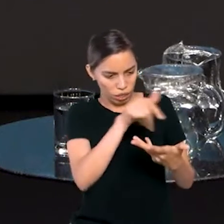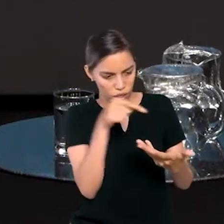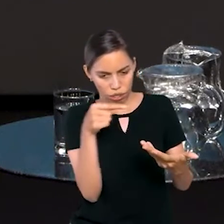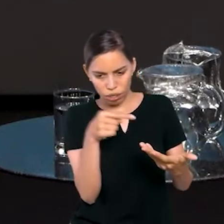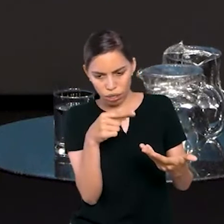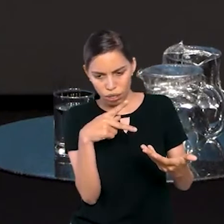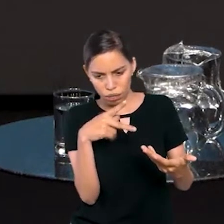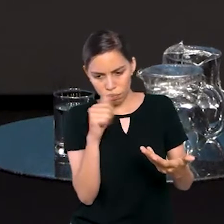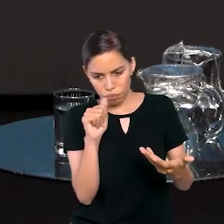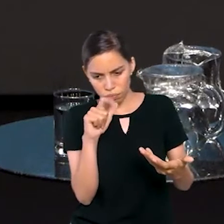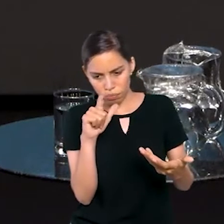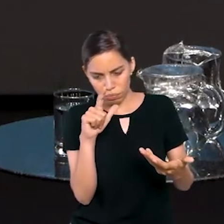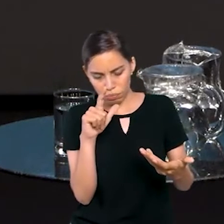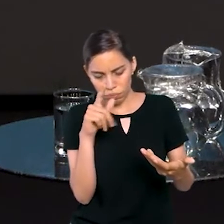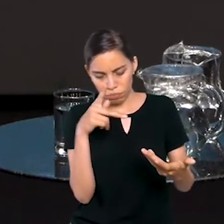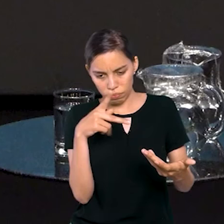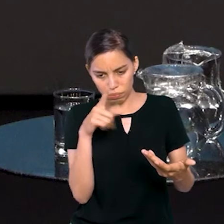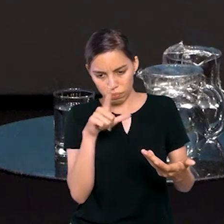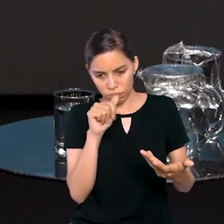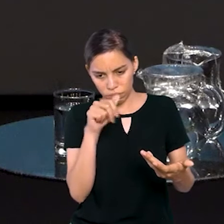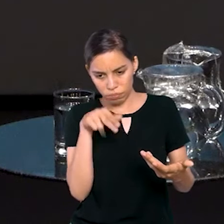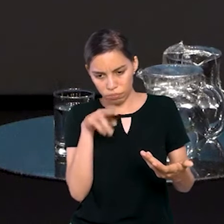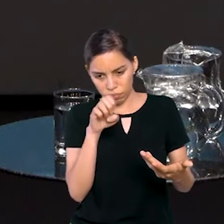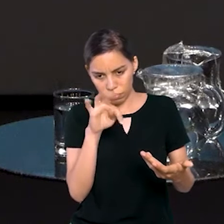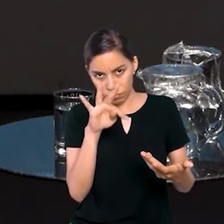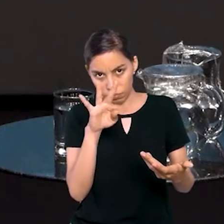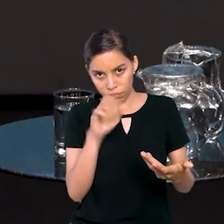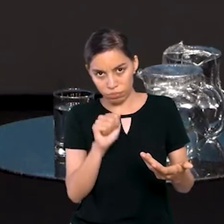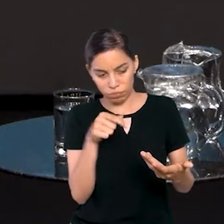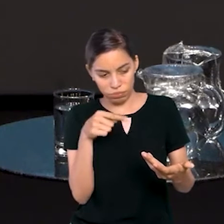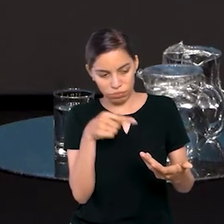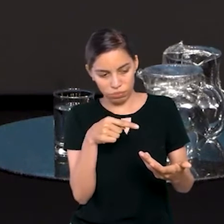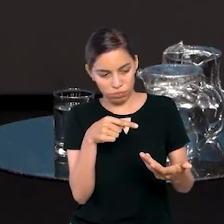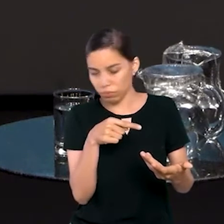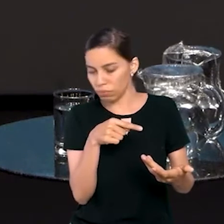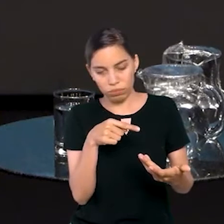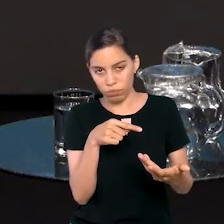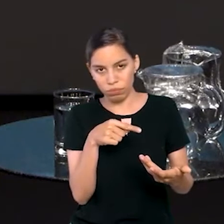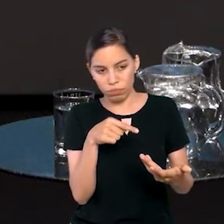aprendesse desde pequenininho que a Terra é um organismo.